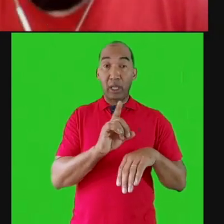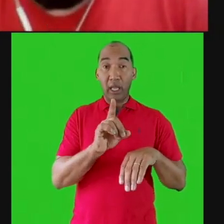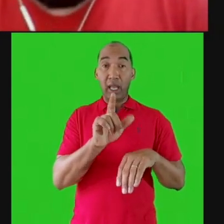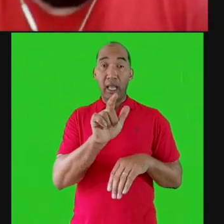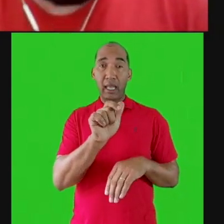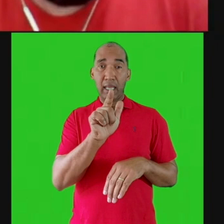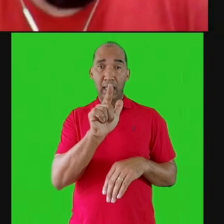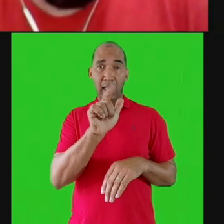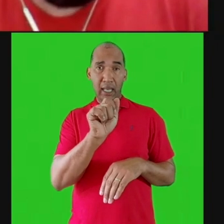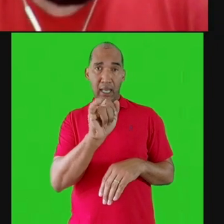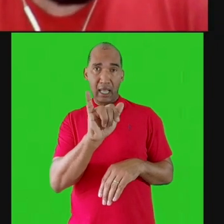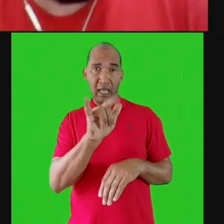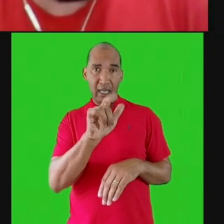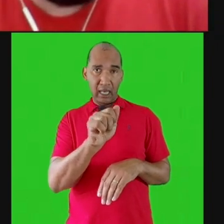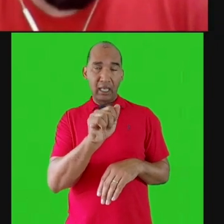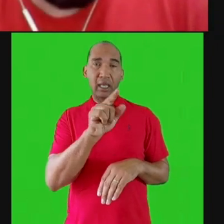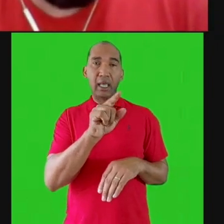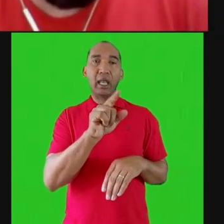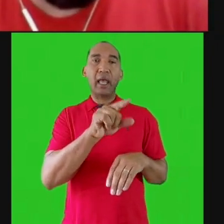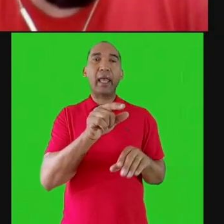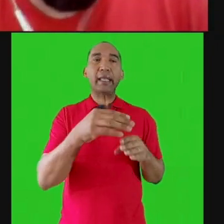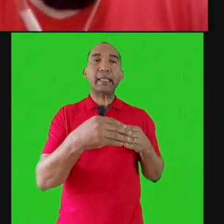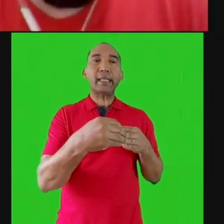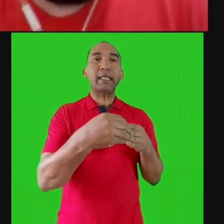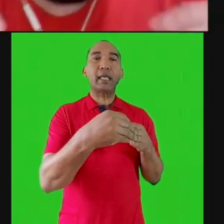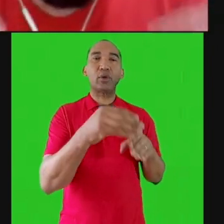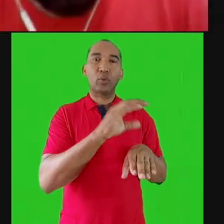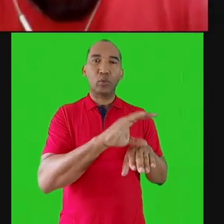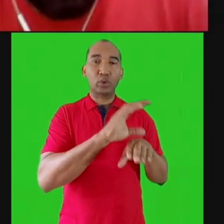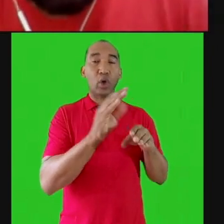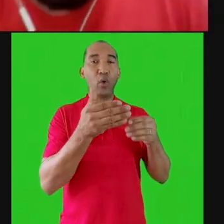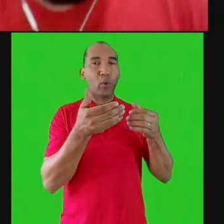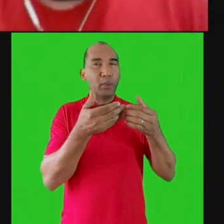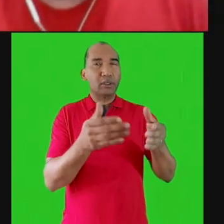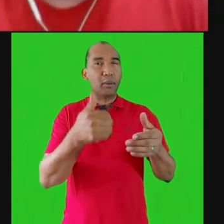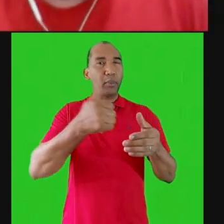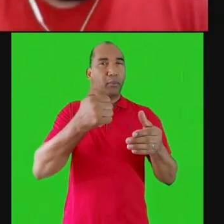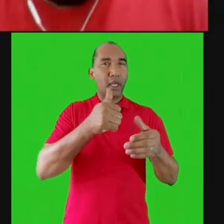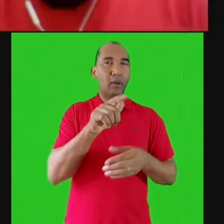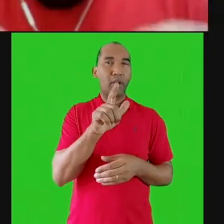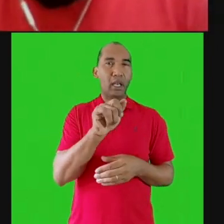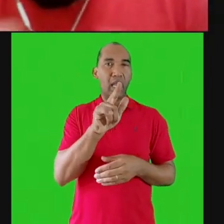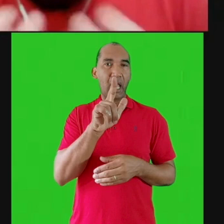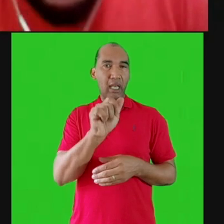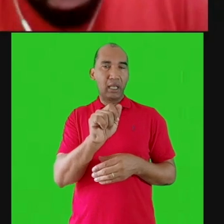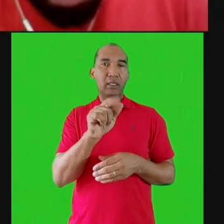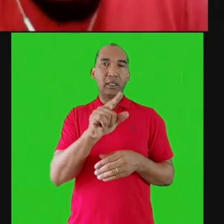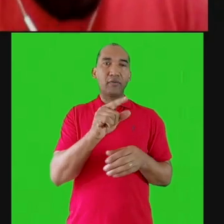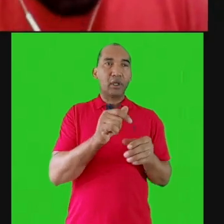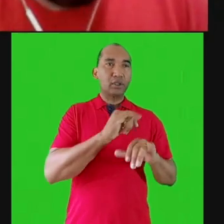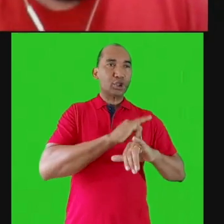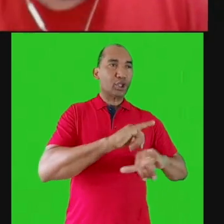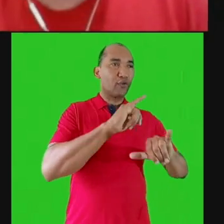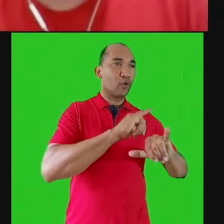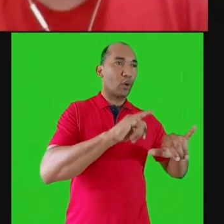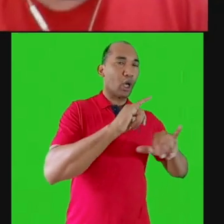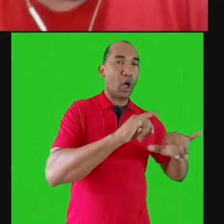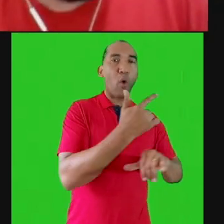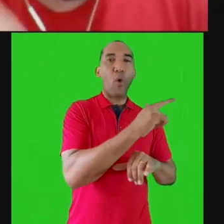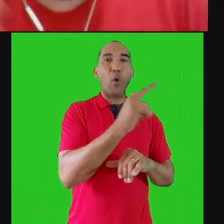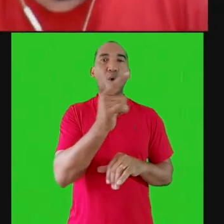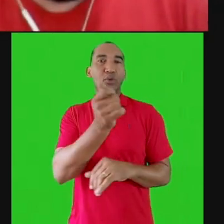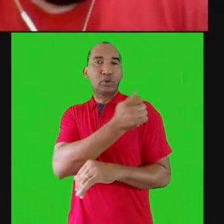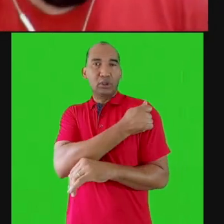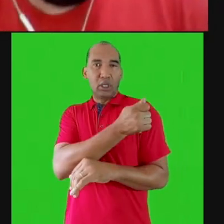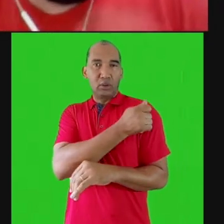madrinha do curso. E aí a gente começou esse processo de divulgação. Então eu divulguei primeiramente com a Laila, e depois fui divulgando esse curso através de outros alunos